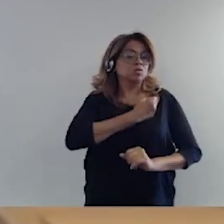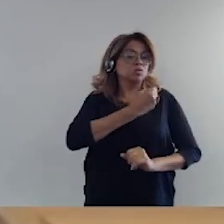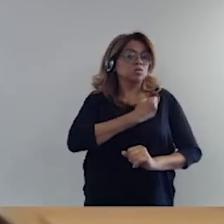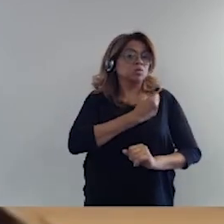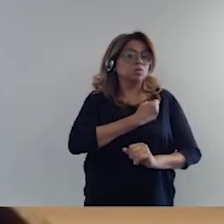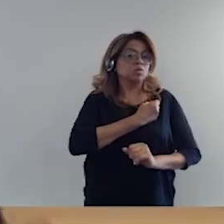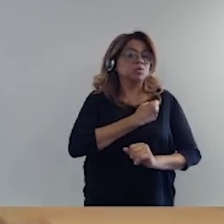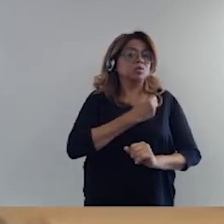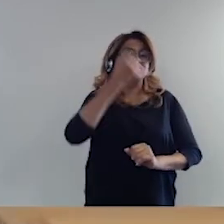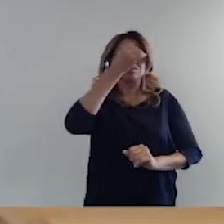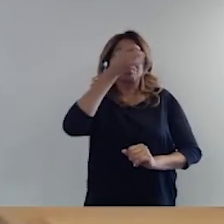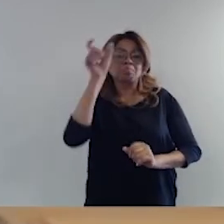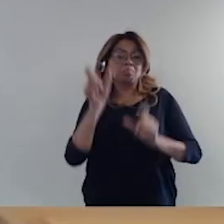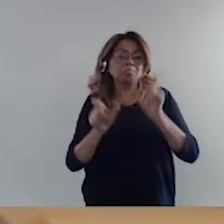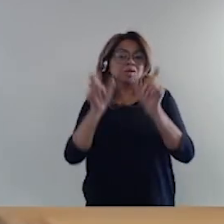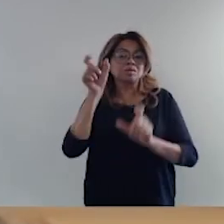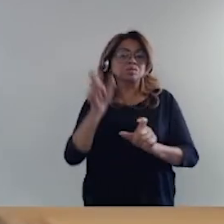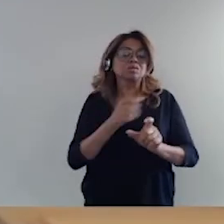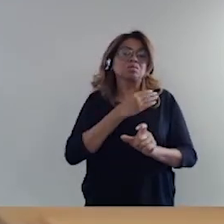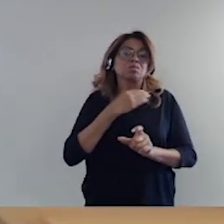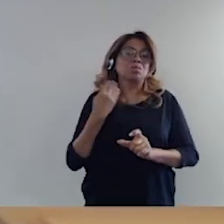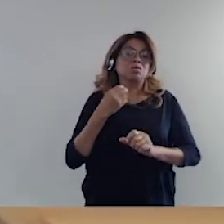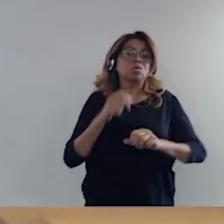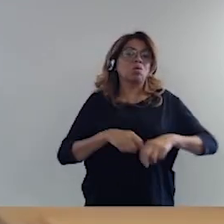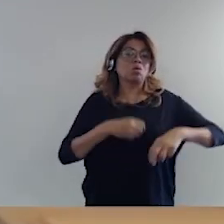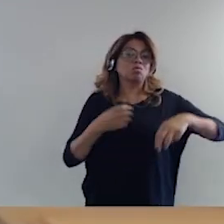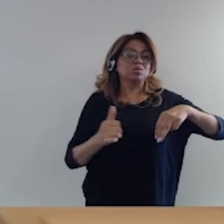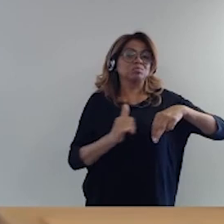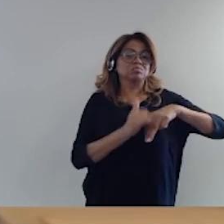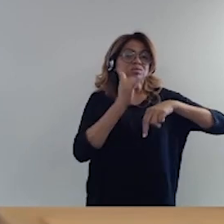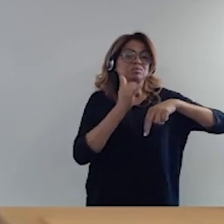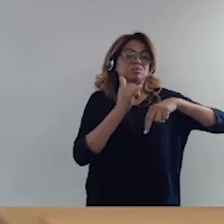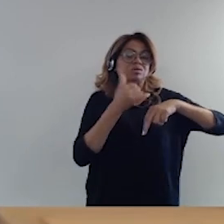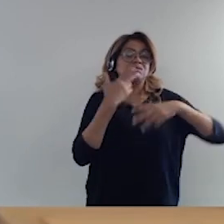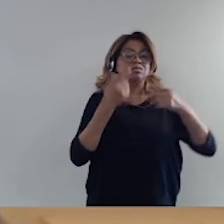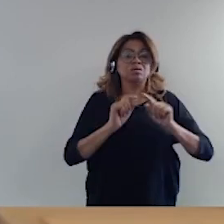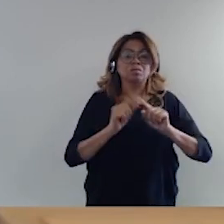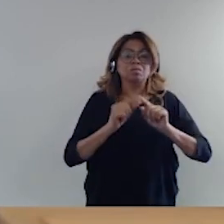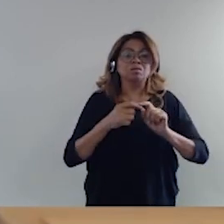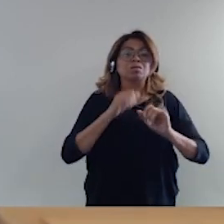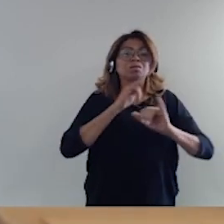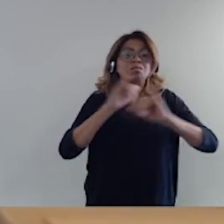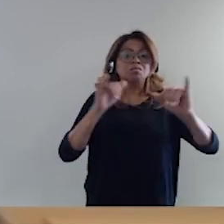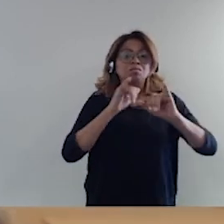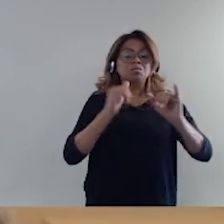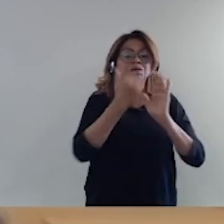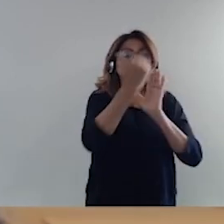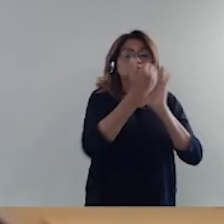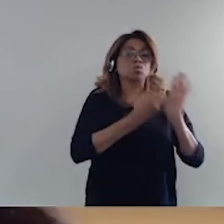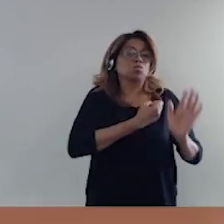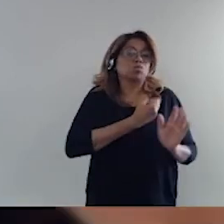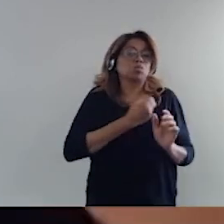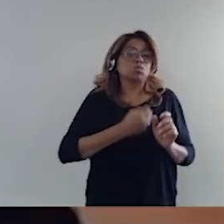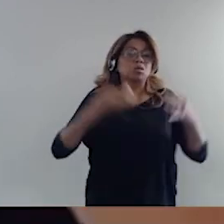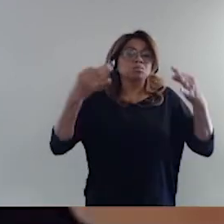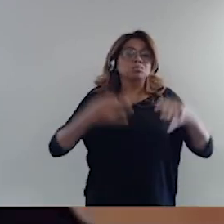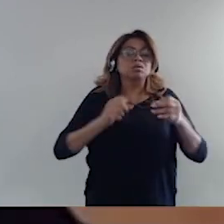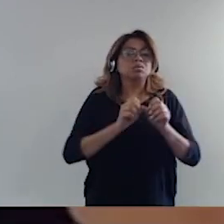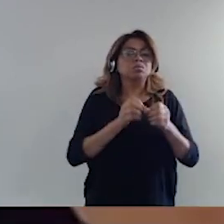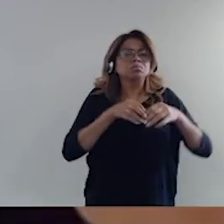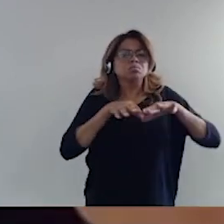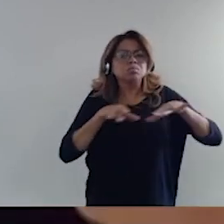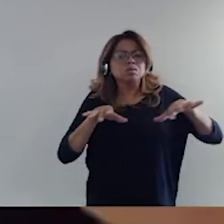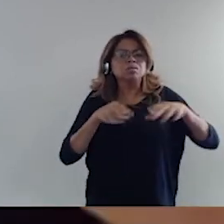do número de mortes não seriam as informações mais divulgadas, o que, evidentemente, dá opacidade a uma luta